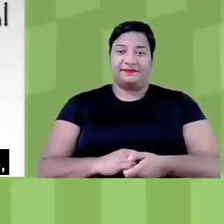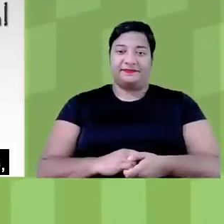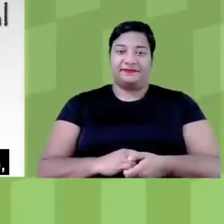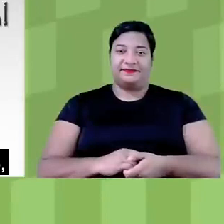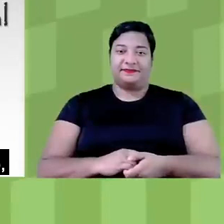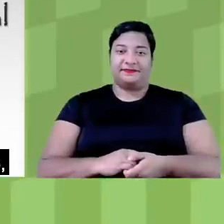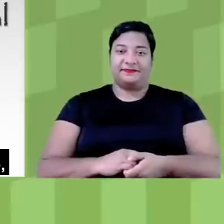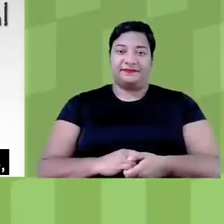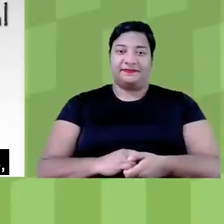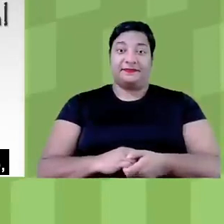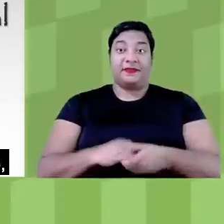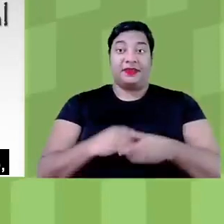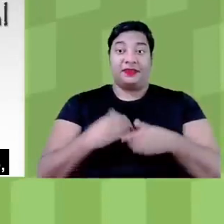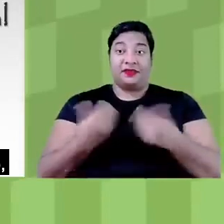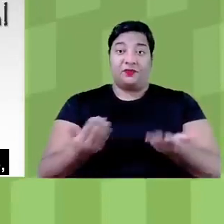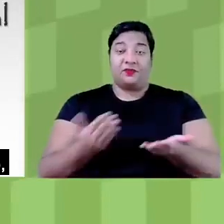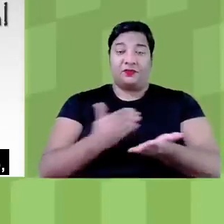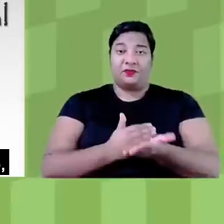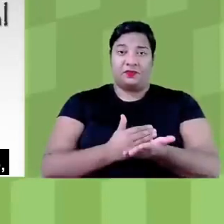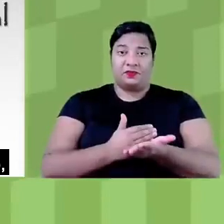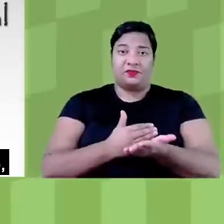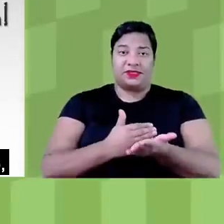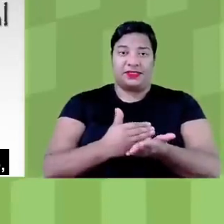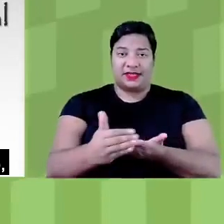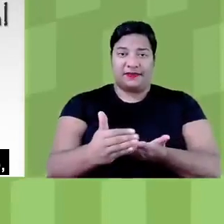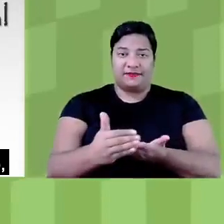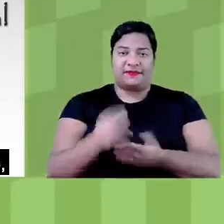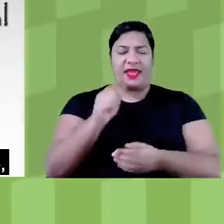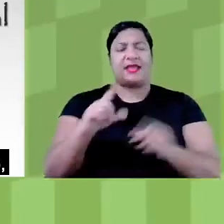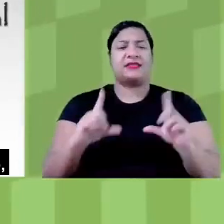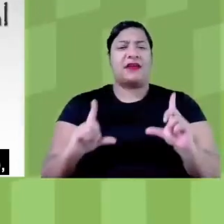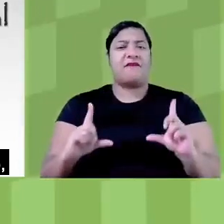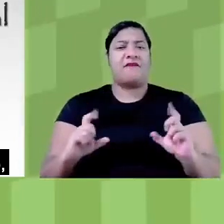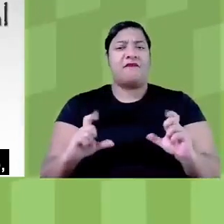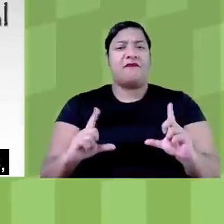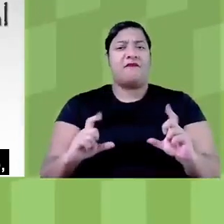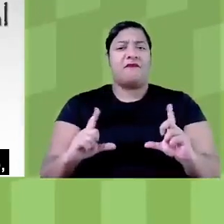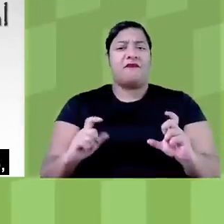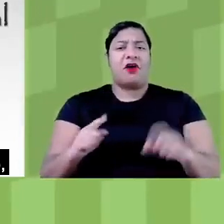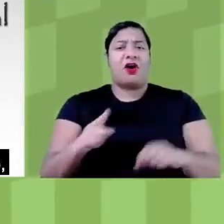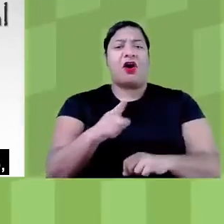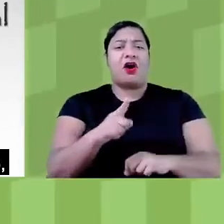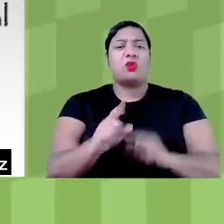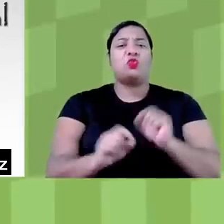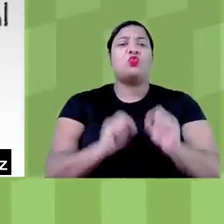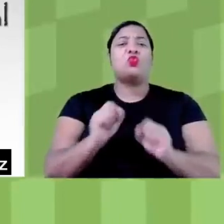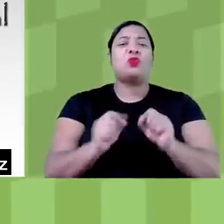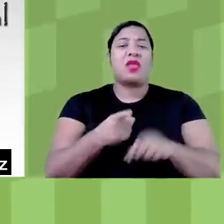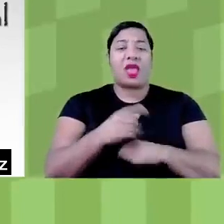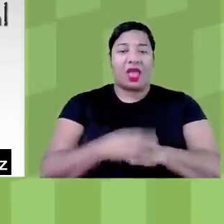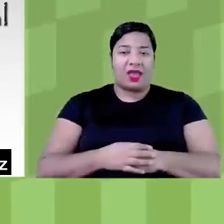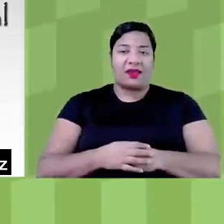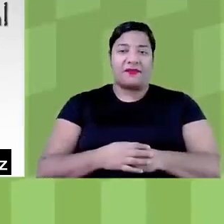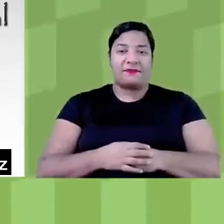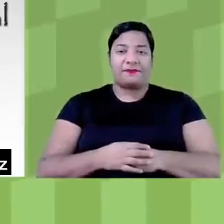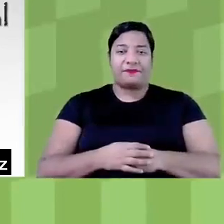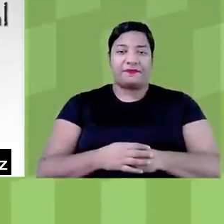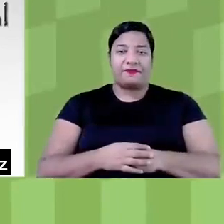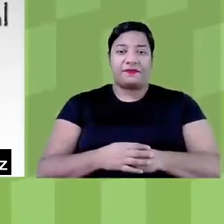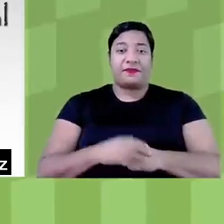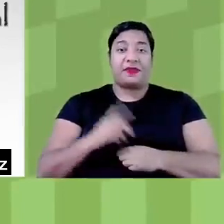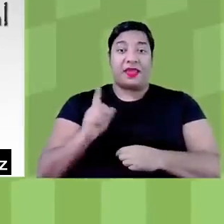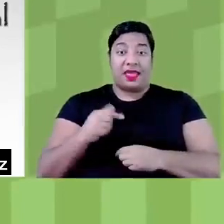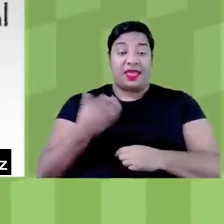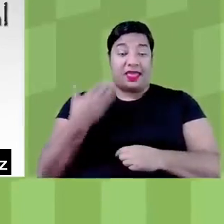governo. Laura Lúcia Vieira Cereviva, secretária do Verde e do Meio Ambiente da Prefeitura de São Paulo. É uma fotografia que eu